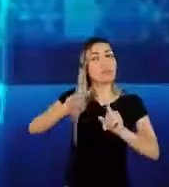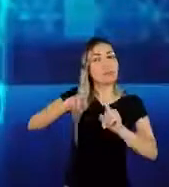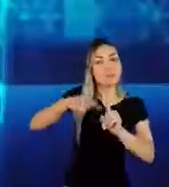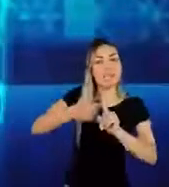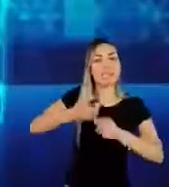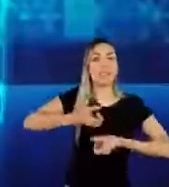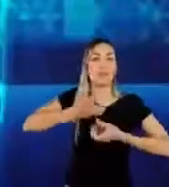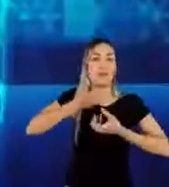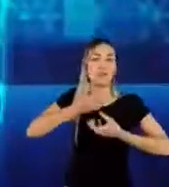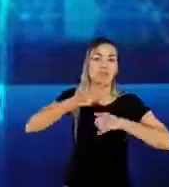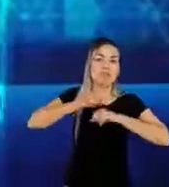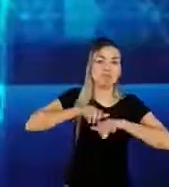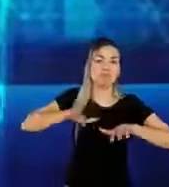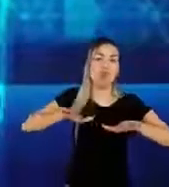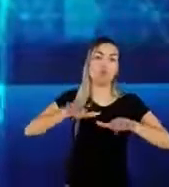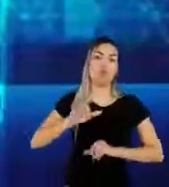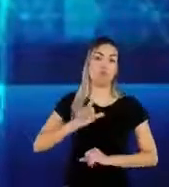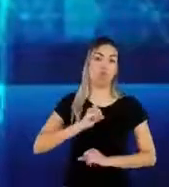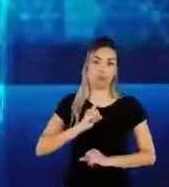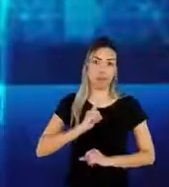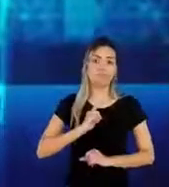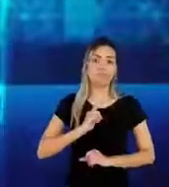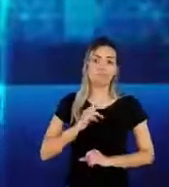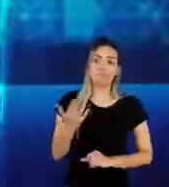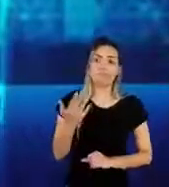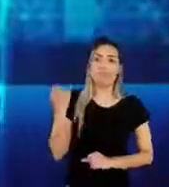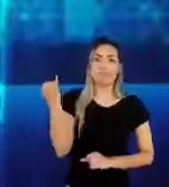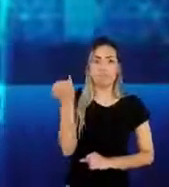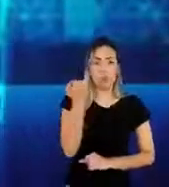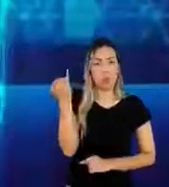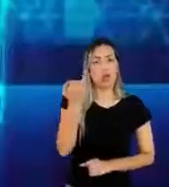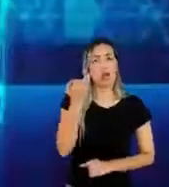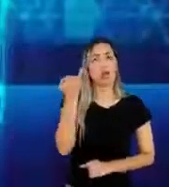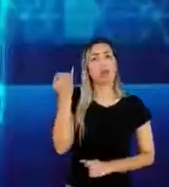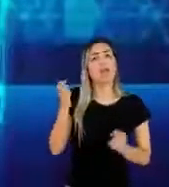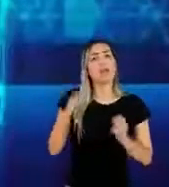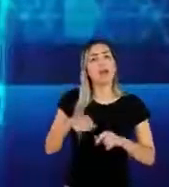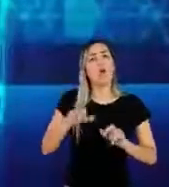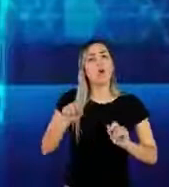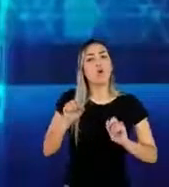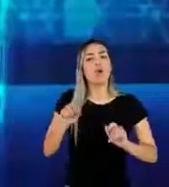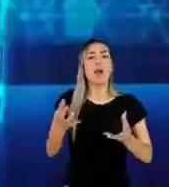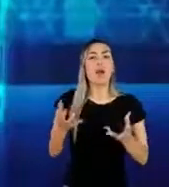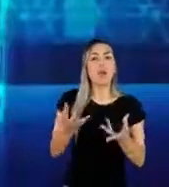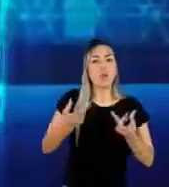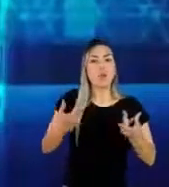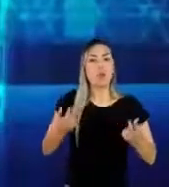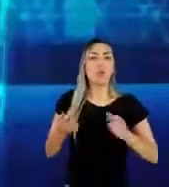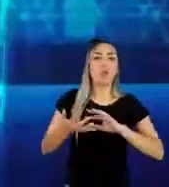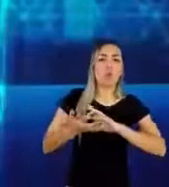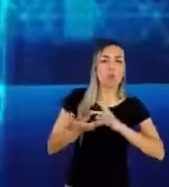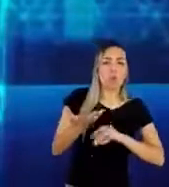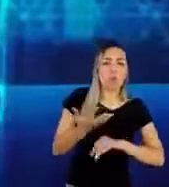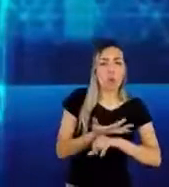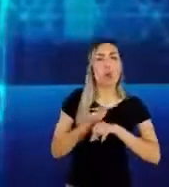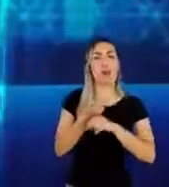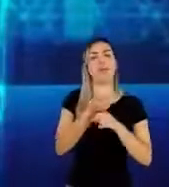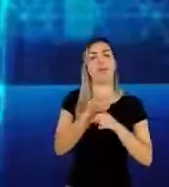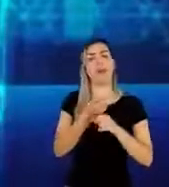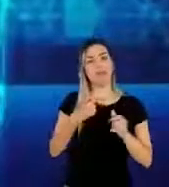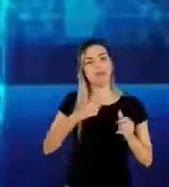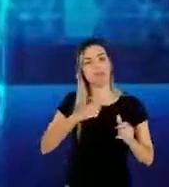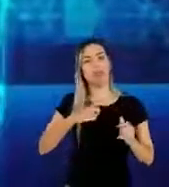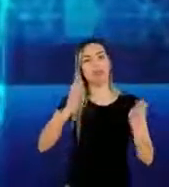Isso é importante porque vai aprimorar a qualidade do serviço prestado em todo o nosso